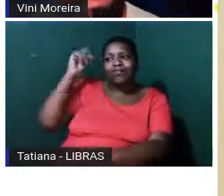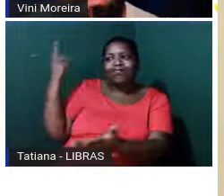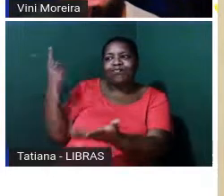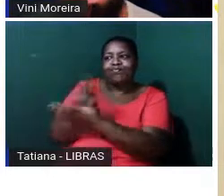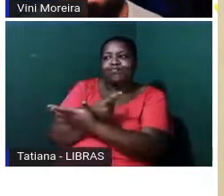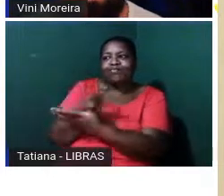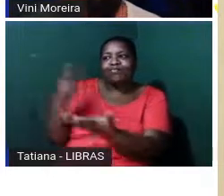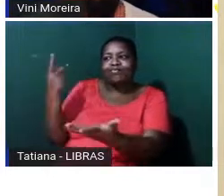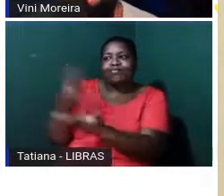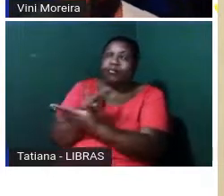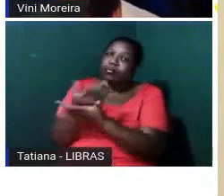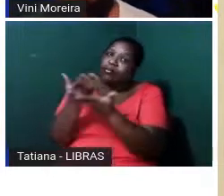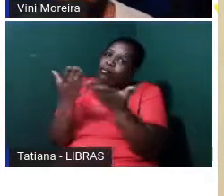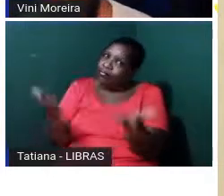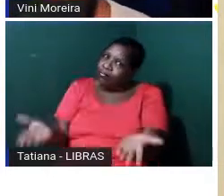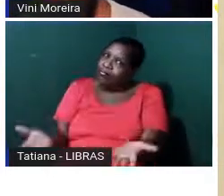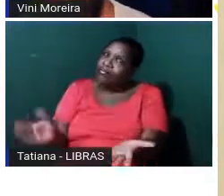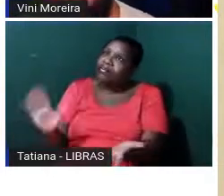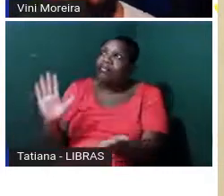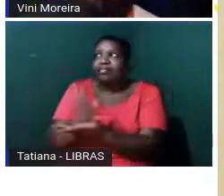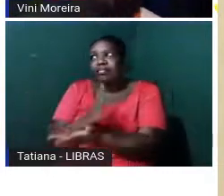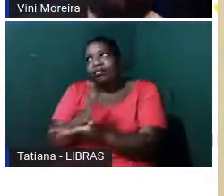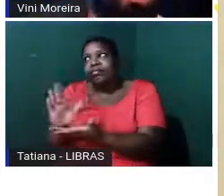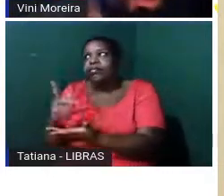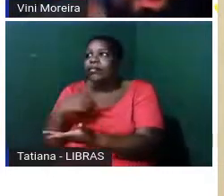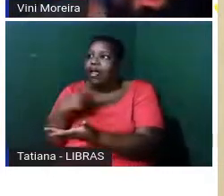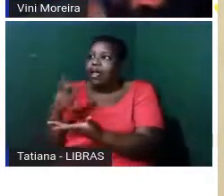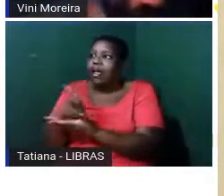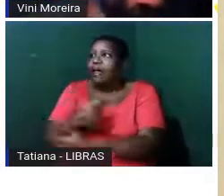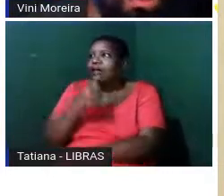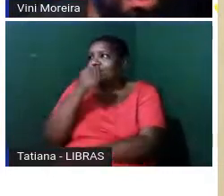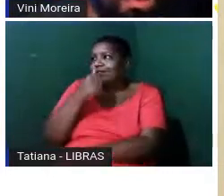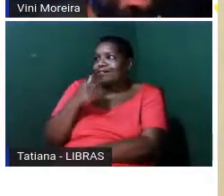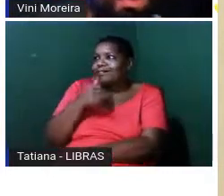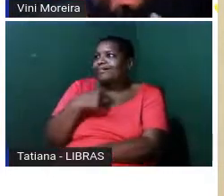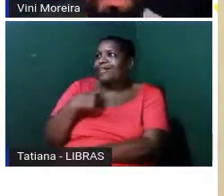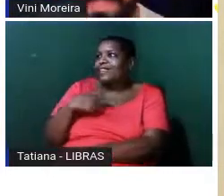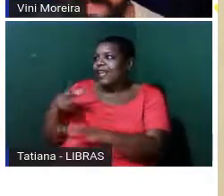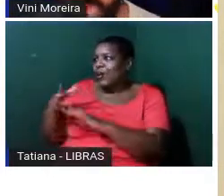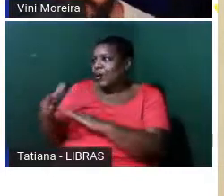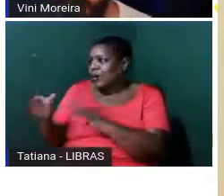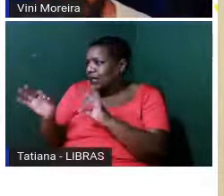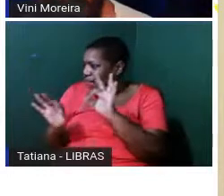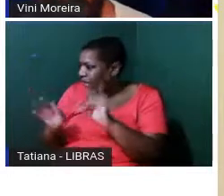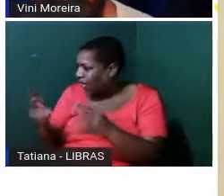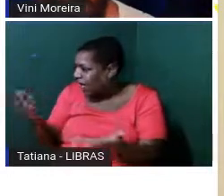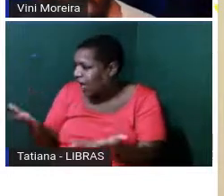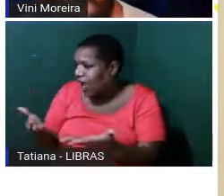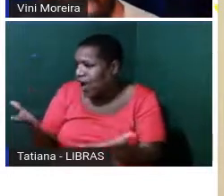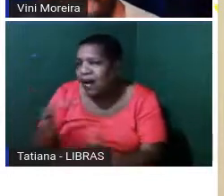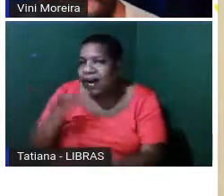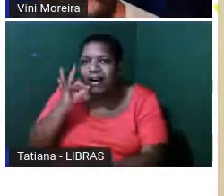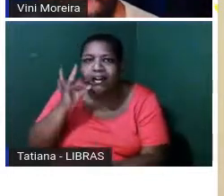foi efetuado algo que às vezes foi feito errado e a gente tem que consertar agora